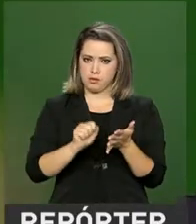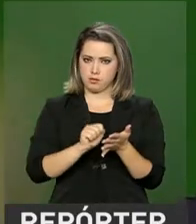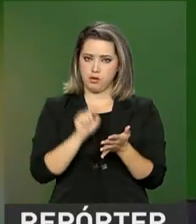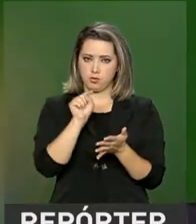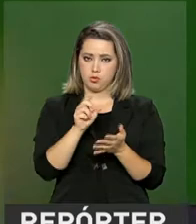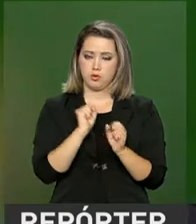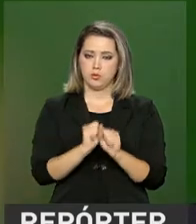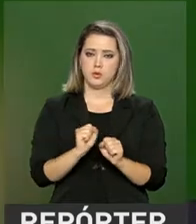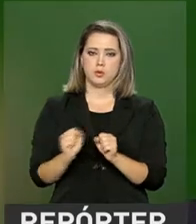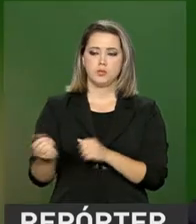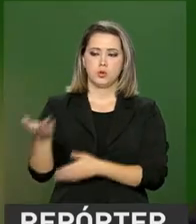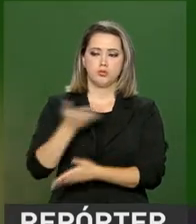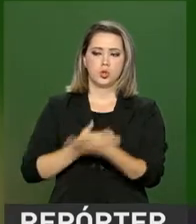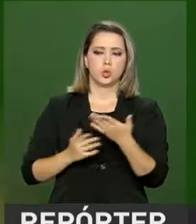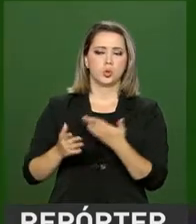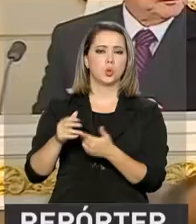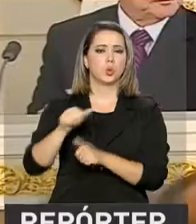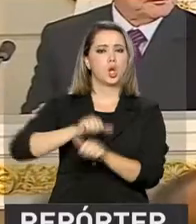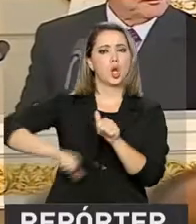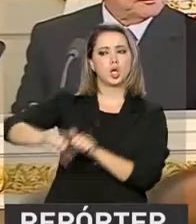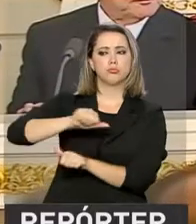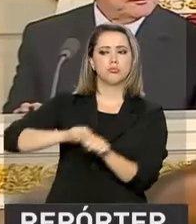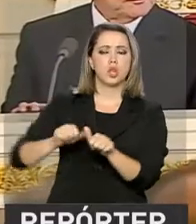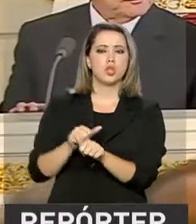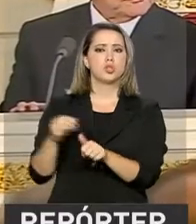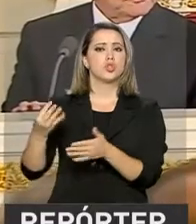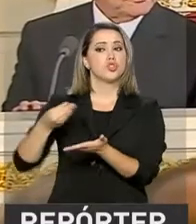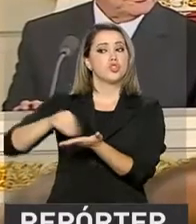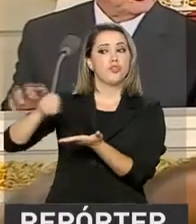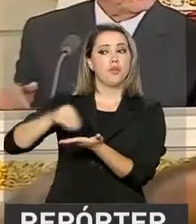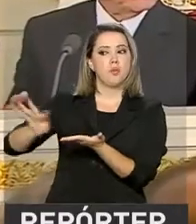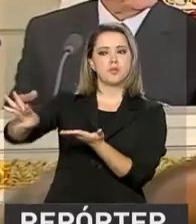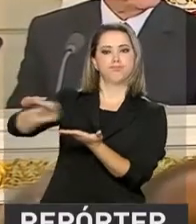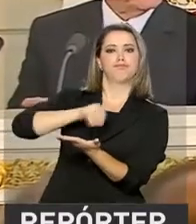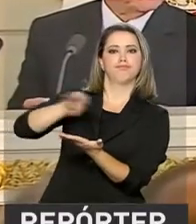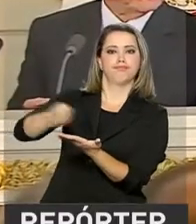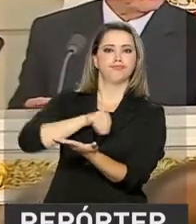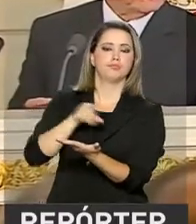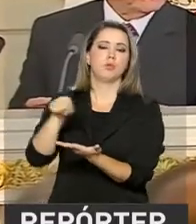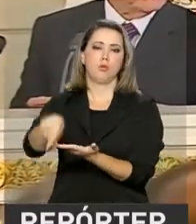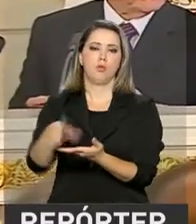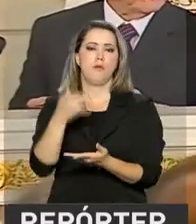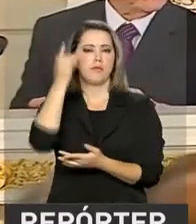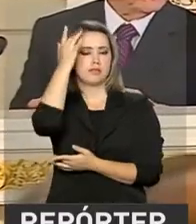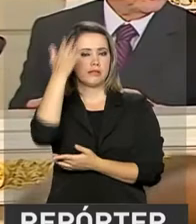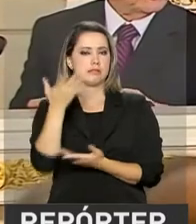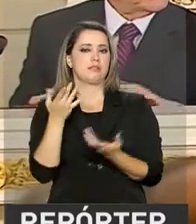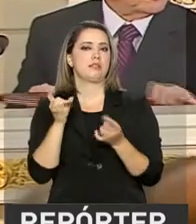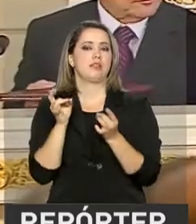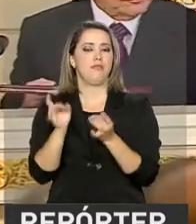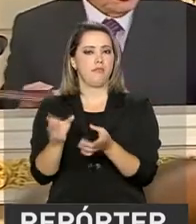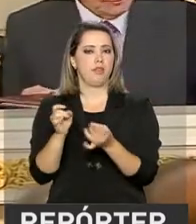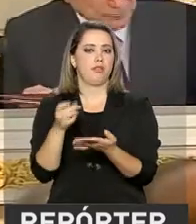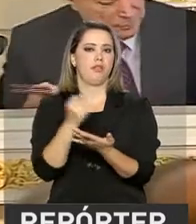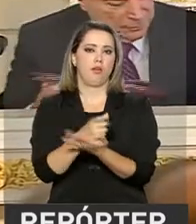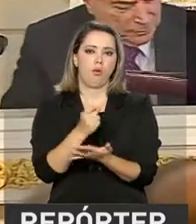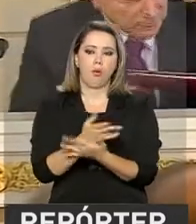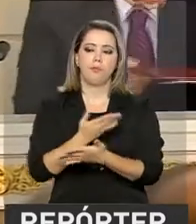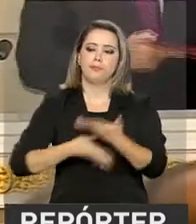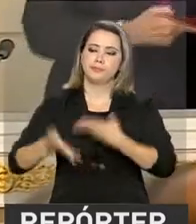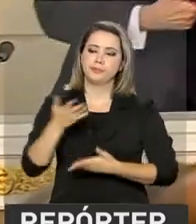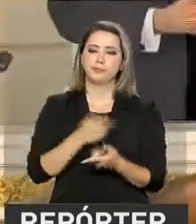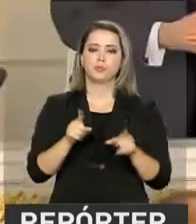de dados tributários de maneira eletrônica antes do embarque de exportações para facilitar os processos no país importador outro vai